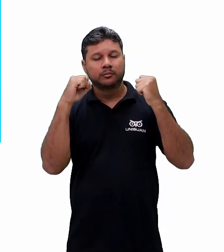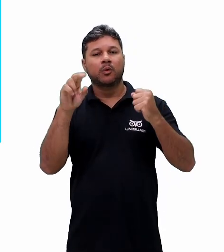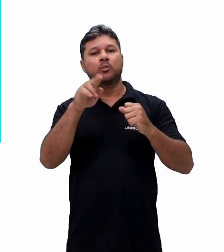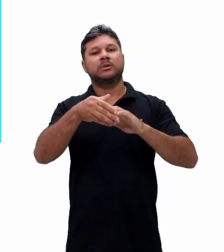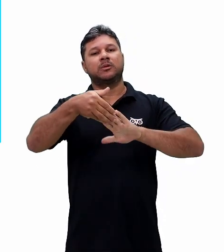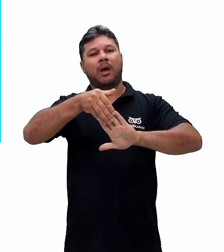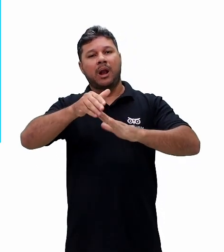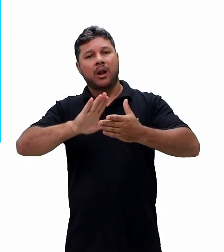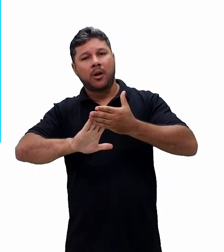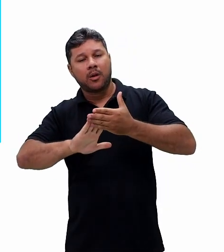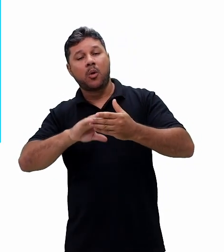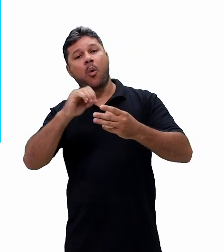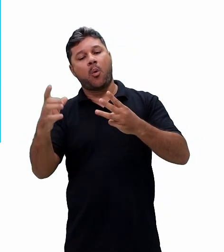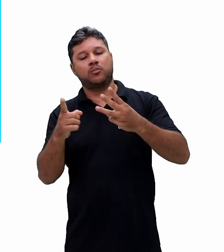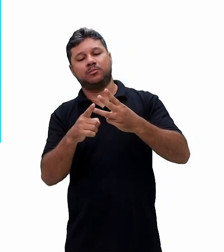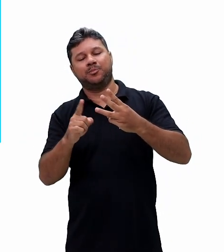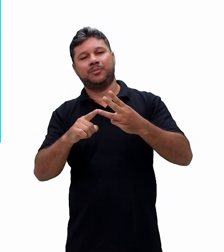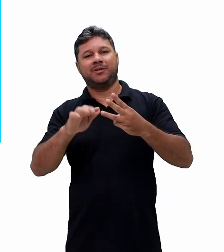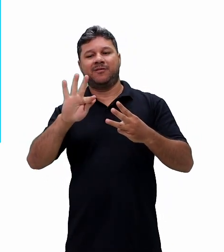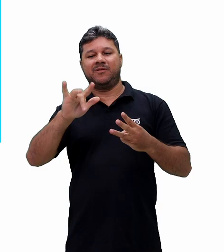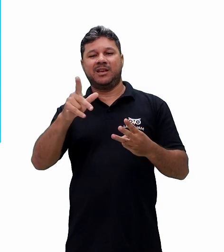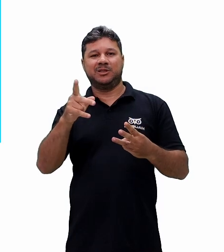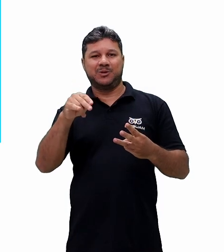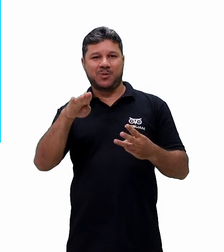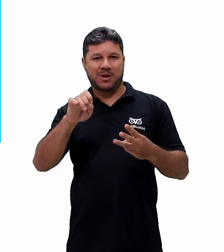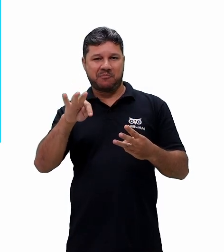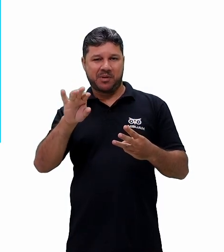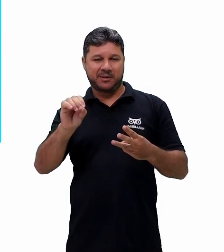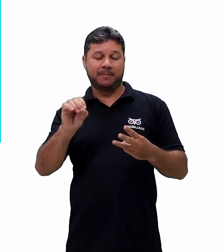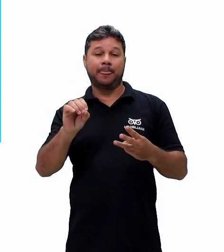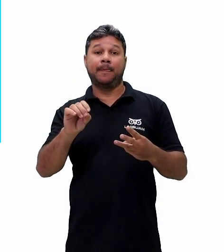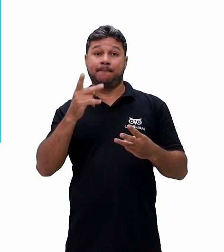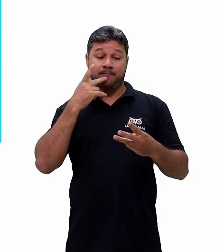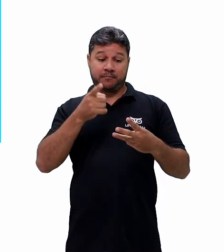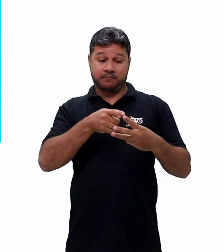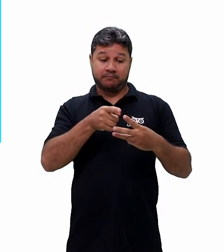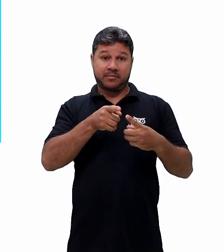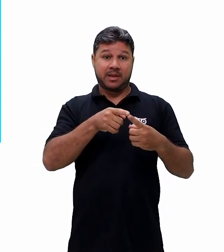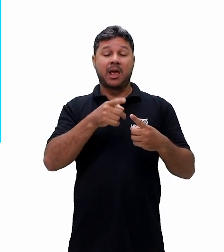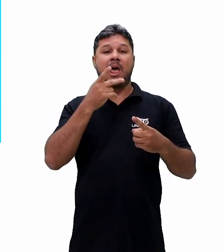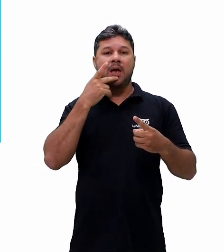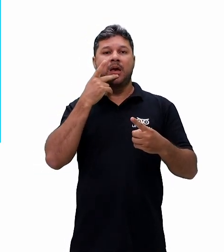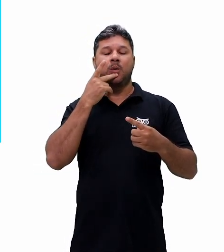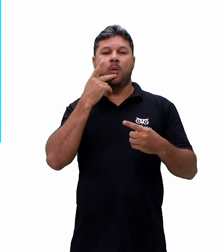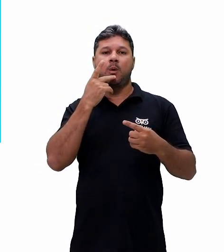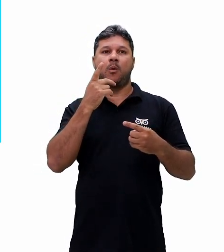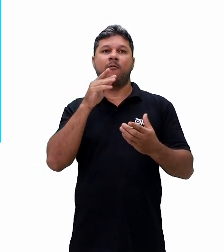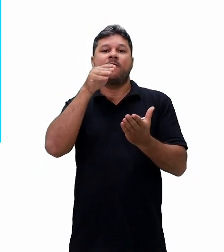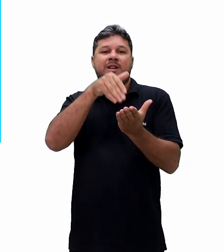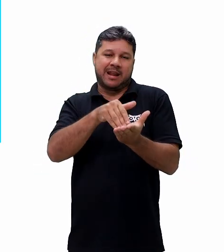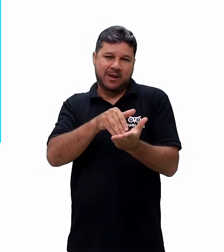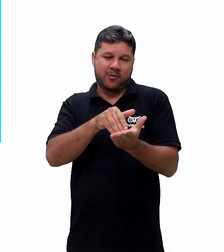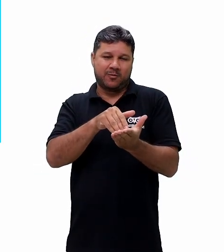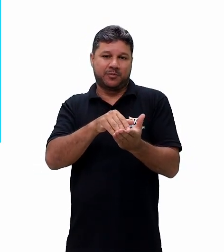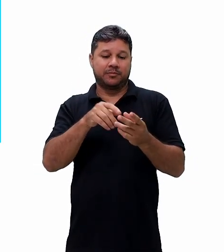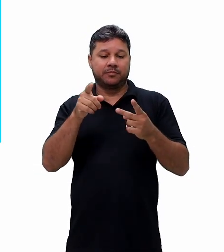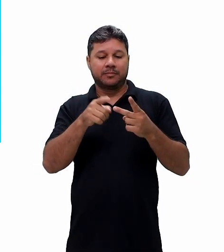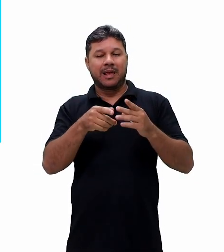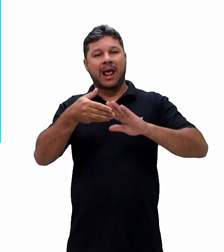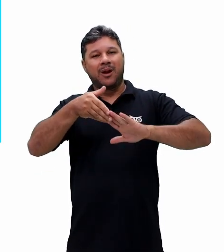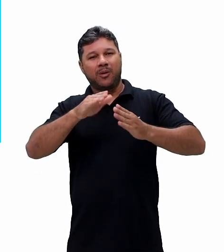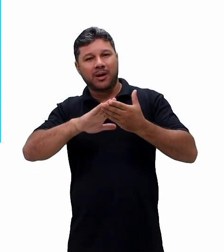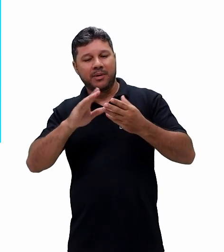de alongamento ou de flexionamento. Então, a flexibilidade é o fim e o alongamento